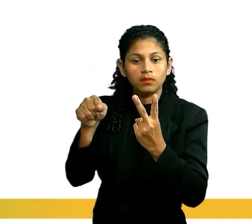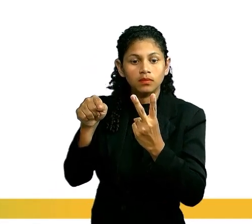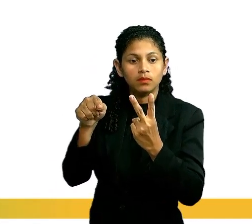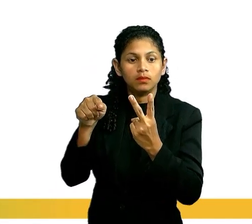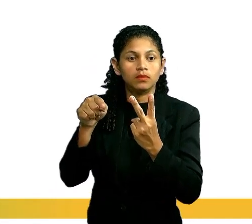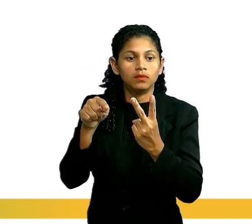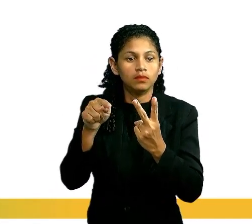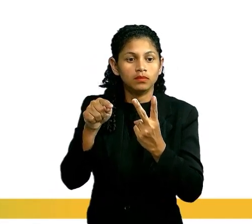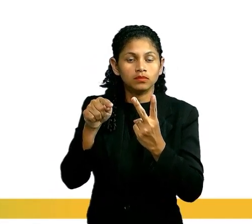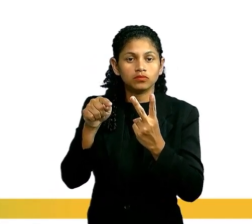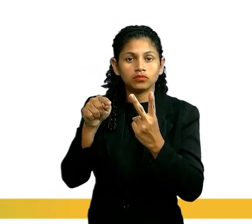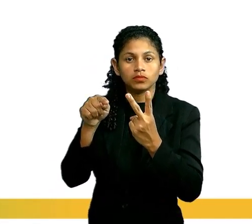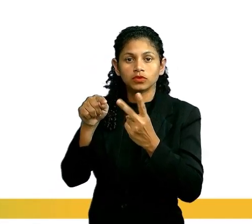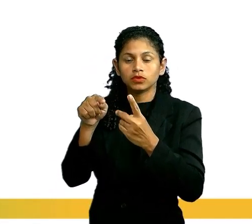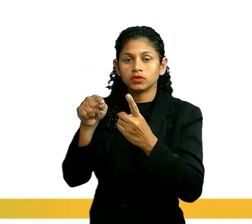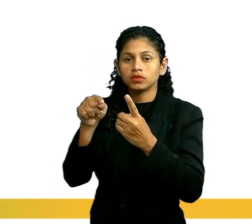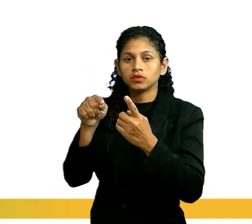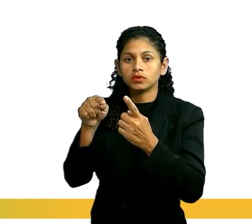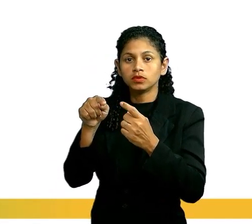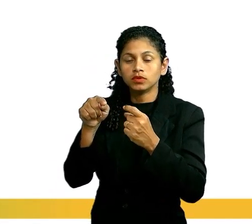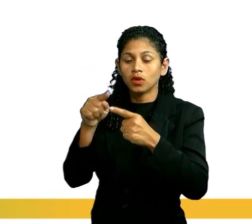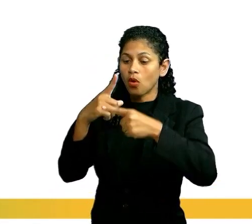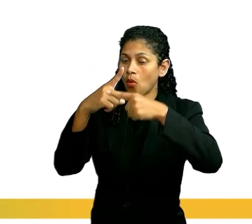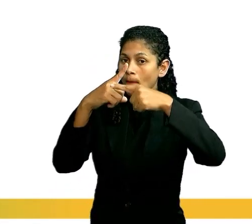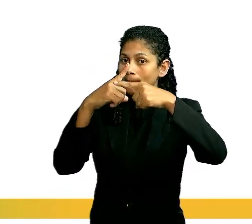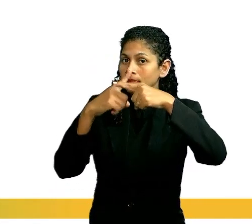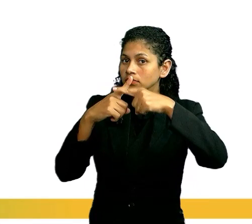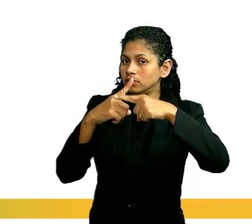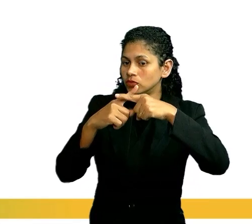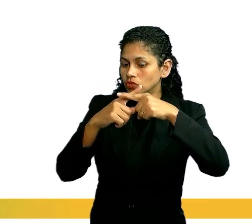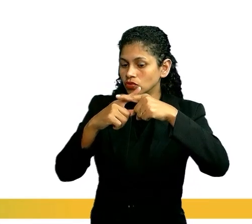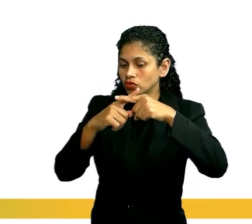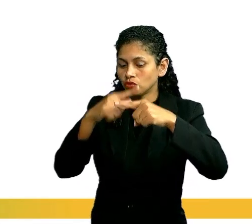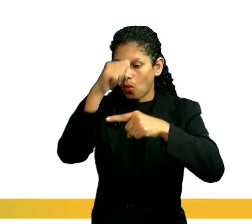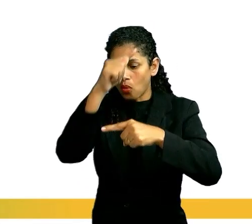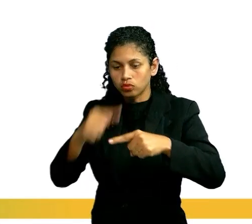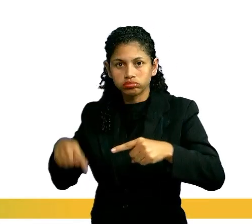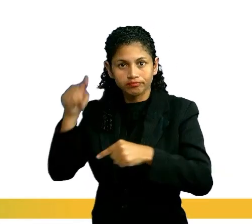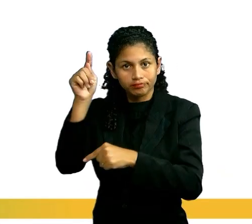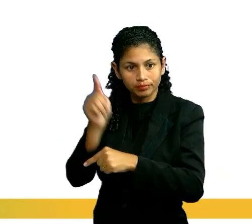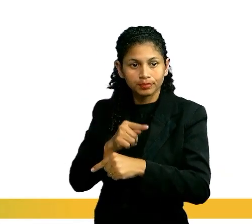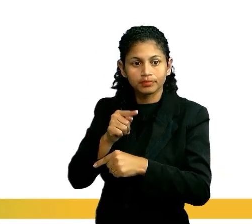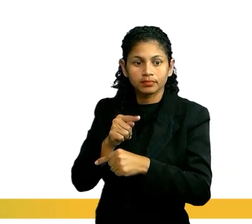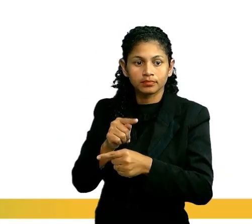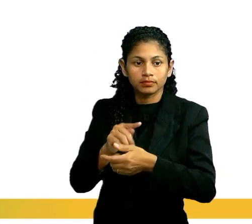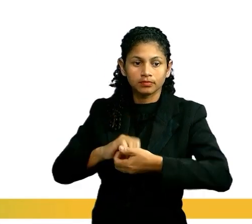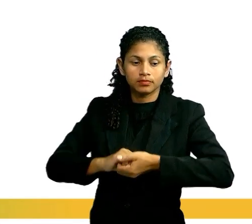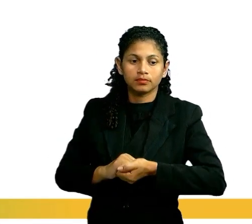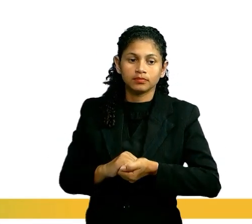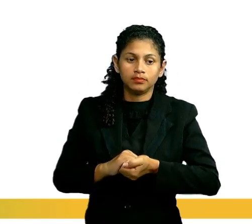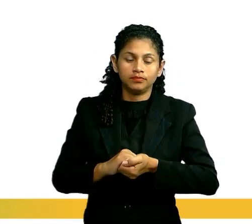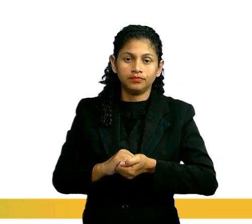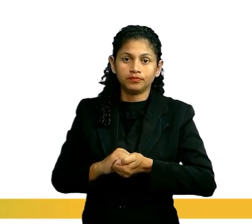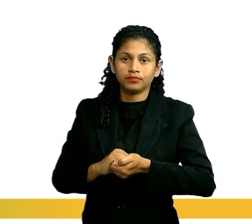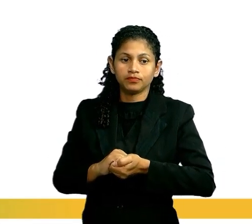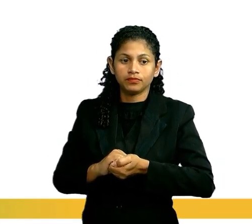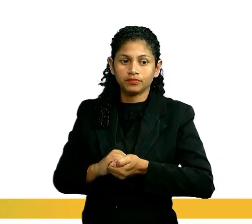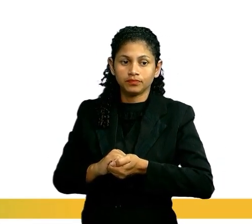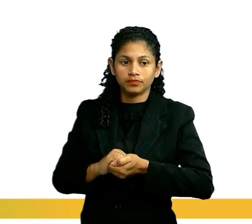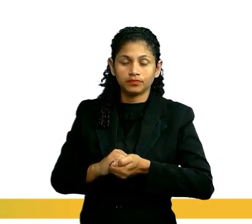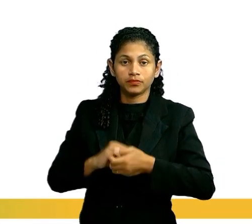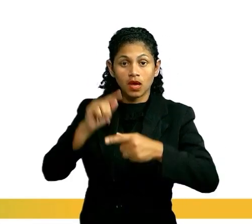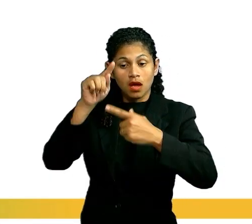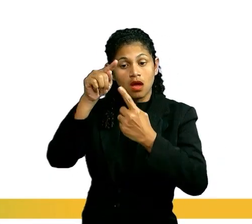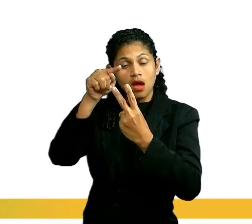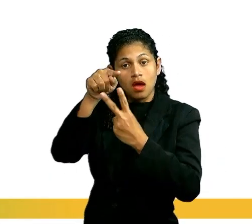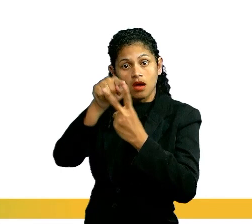cruzado, tá? Essa multiplicação aqui, ó, vai dar 13 vezes raiz de 9, e aqui repete. A raiz